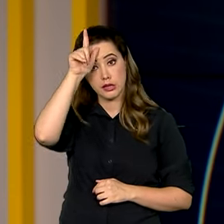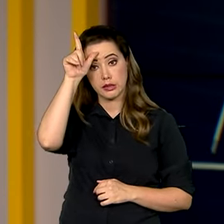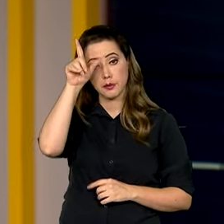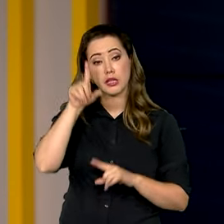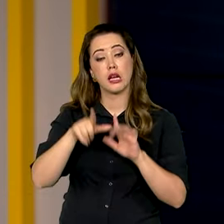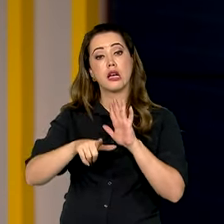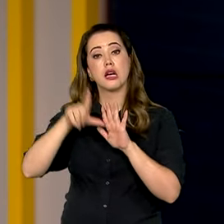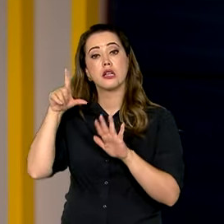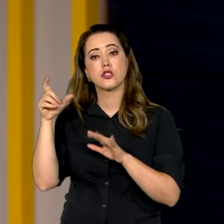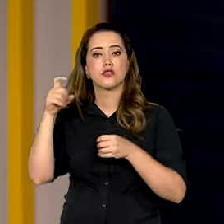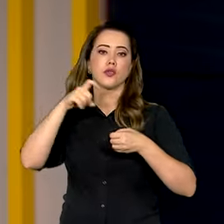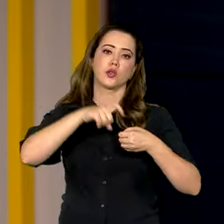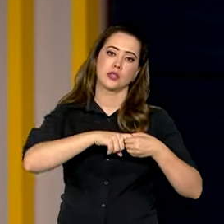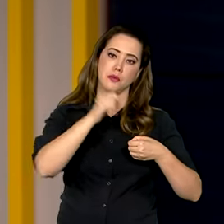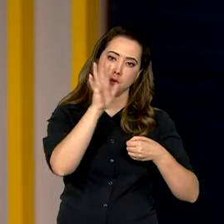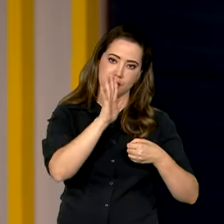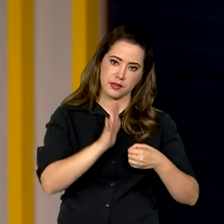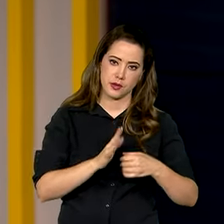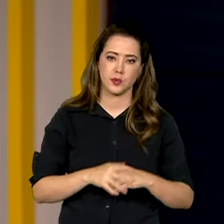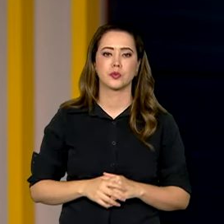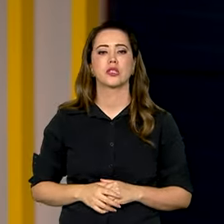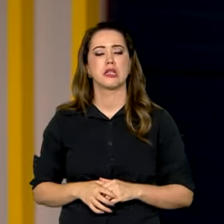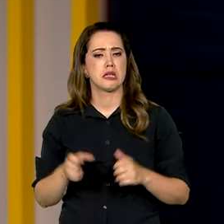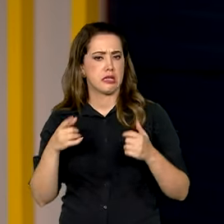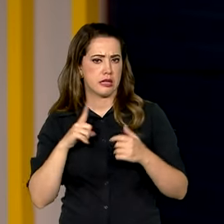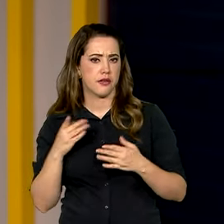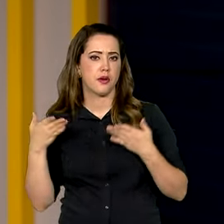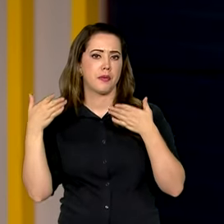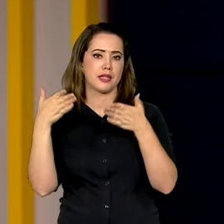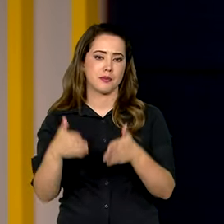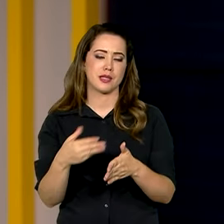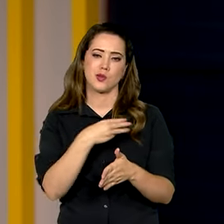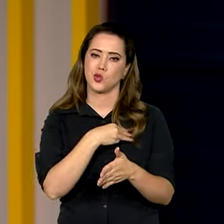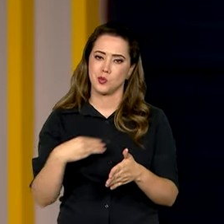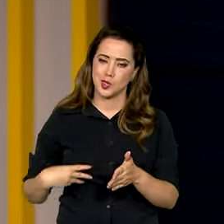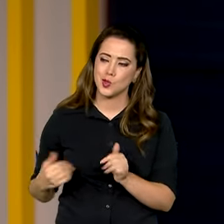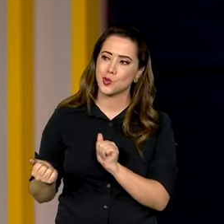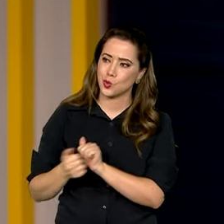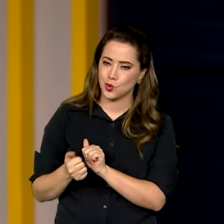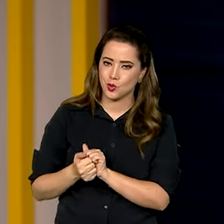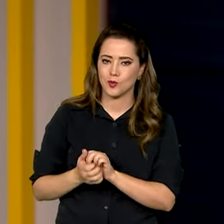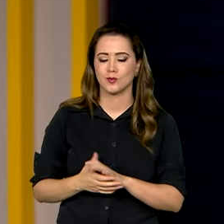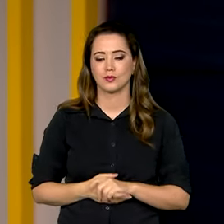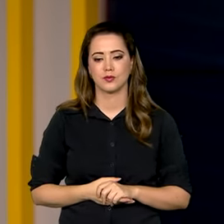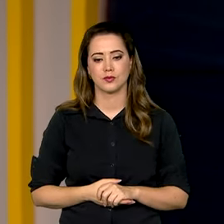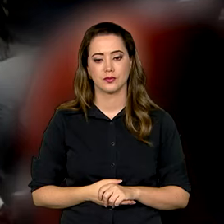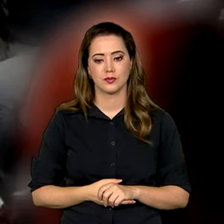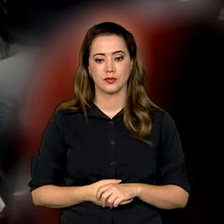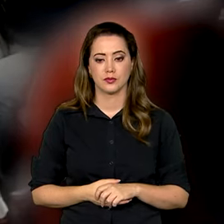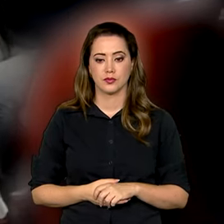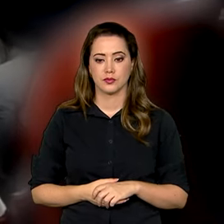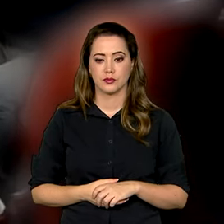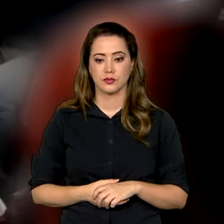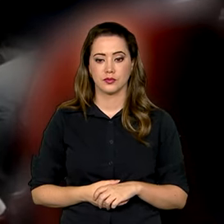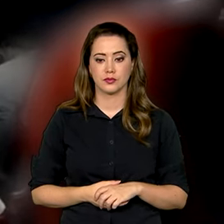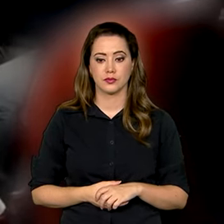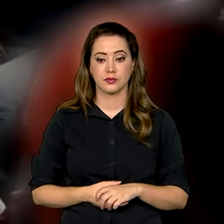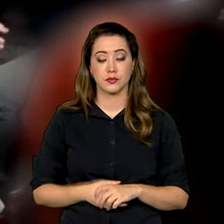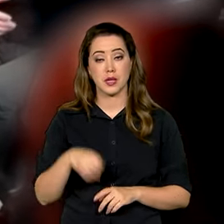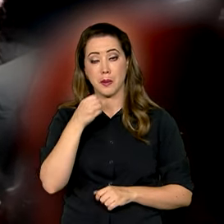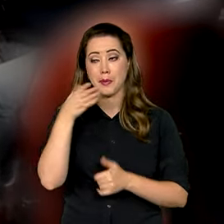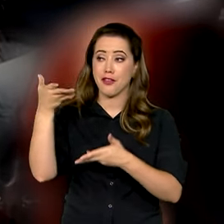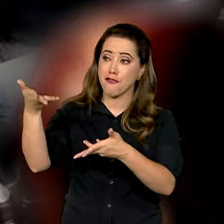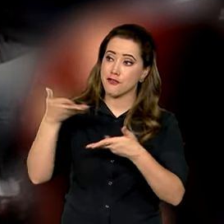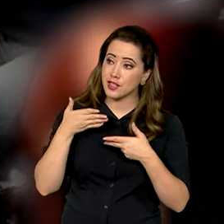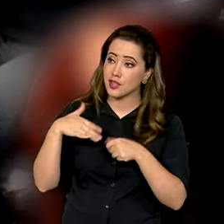Berlim, antes de embarcar de volta para o Brasil, e contou com a participação de ministros. Bem-vindos a mais